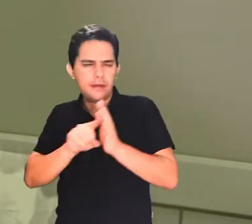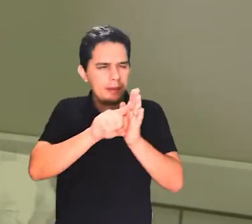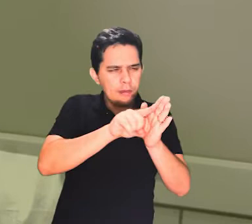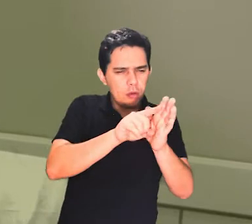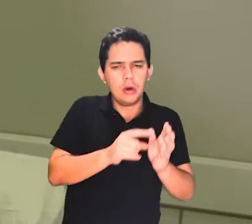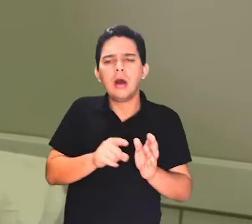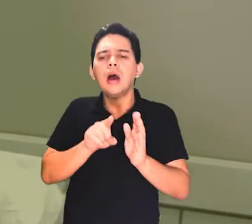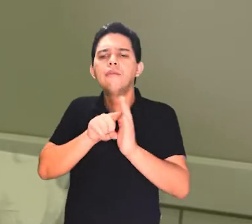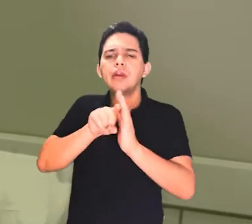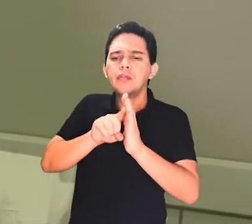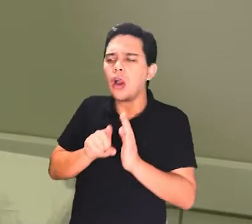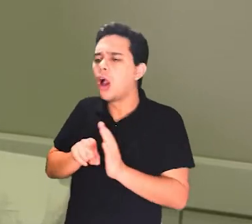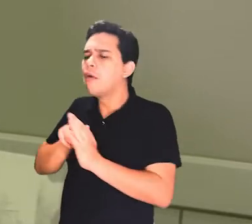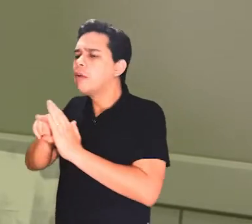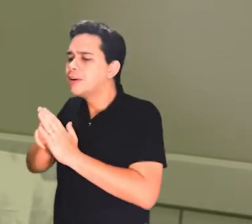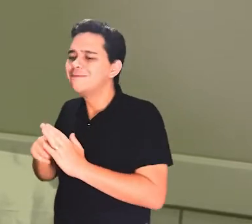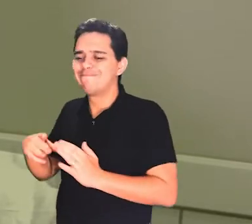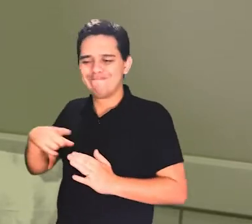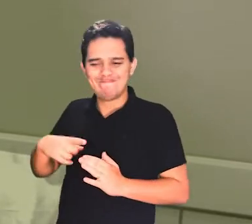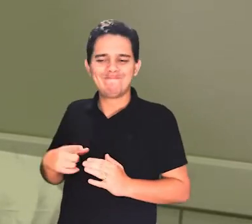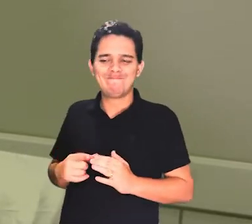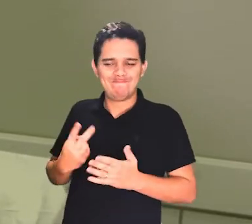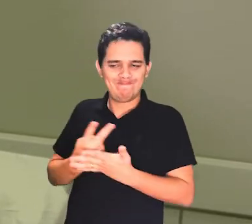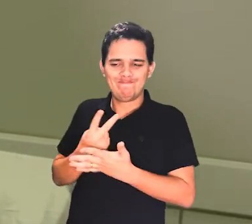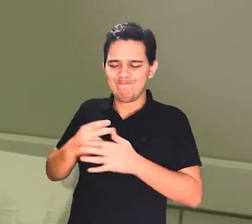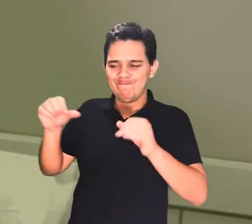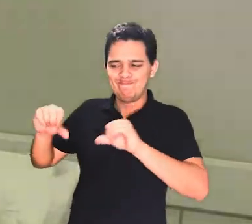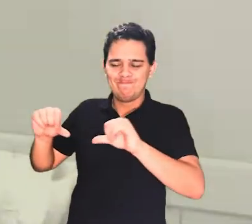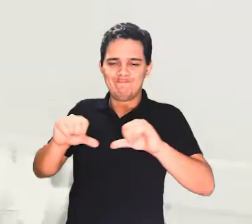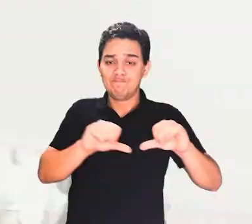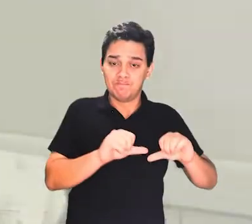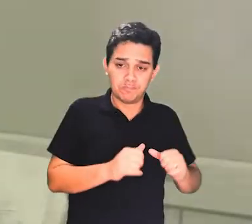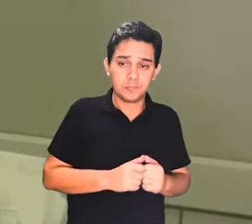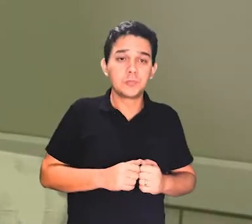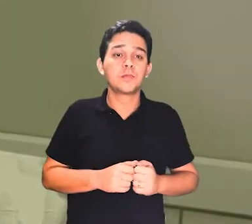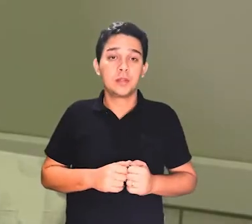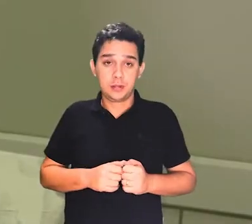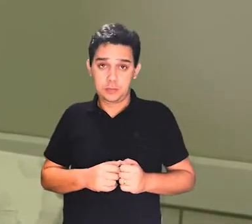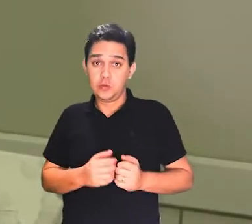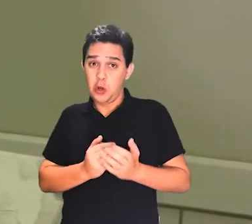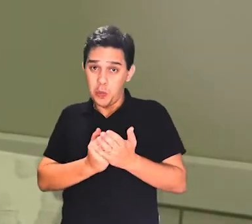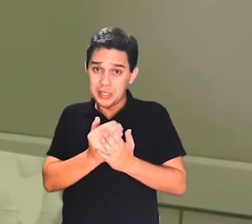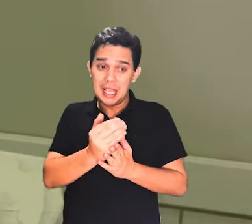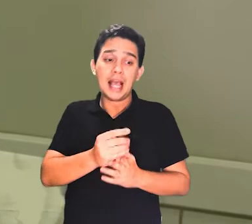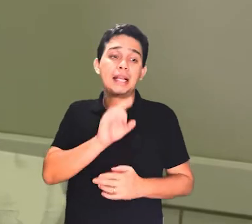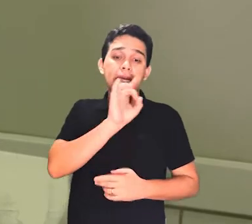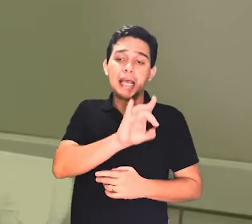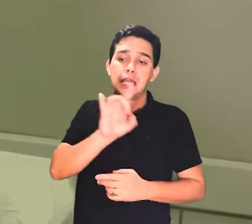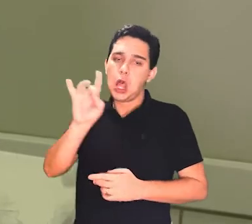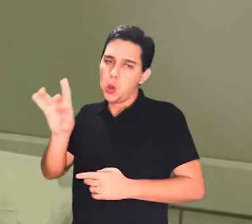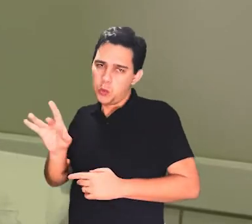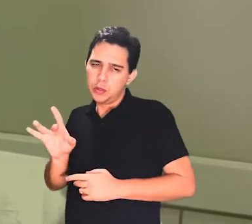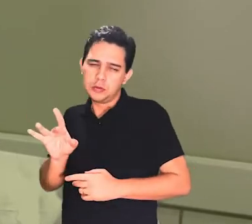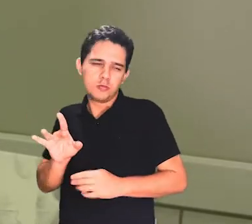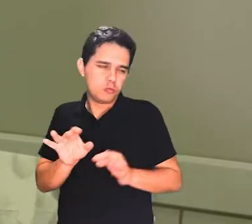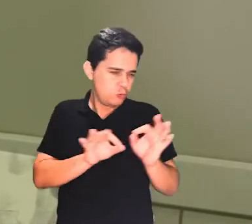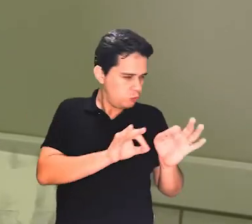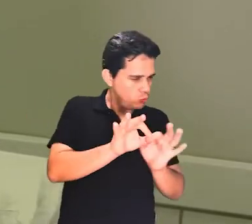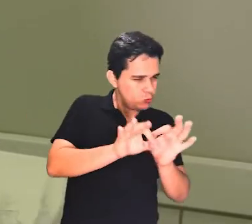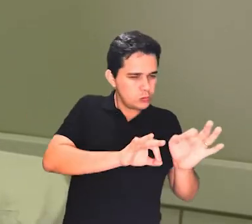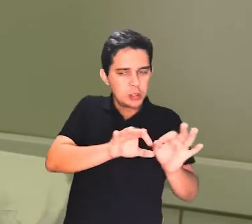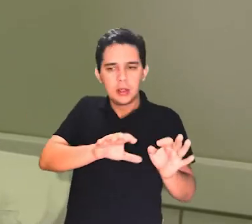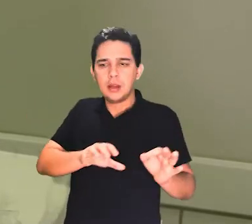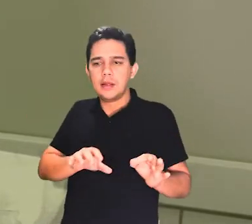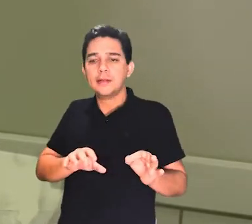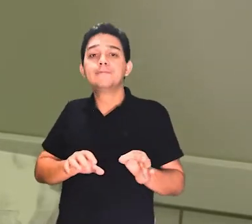essas instituições foram escolhidas como um alvo inicial. O ponto de partida em cada processo de desinste